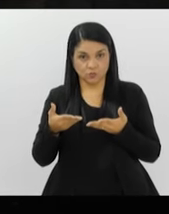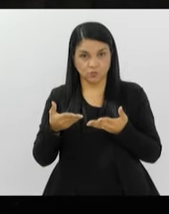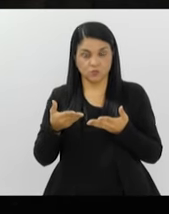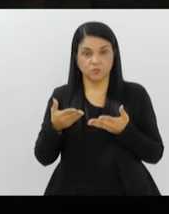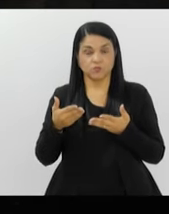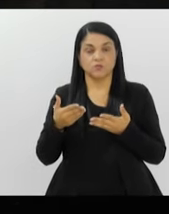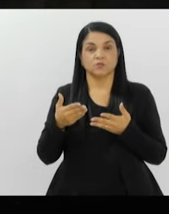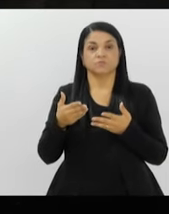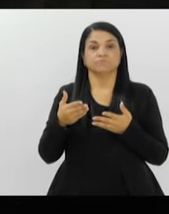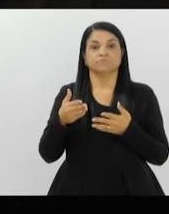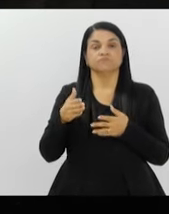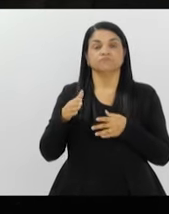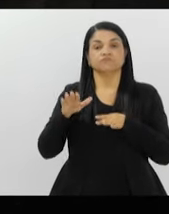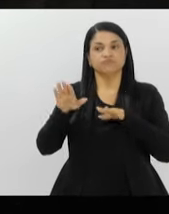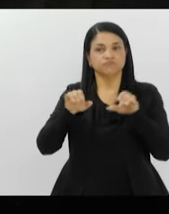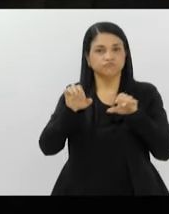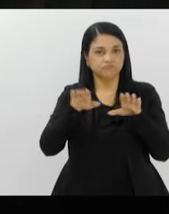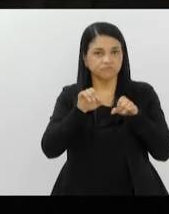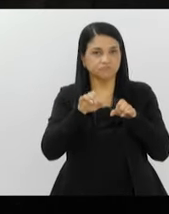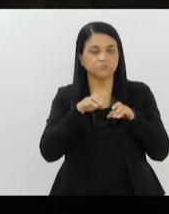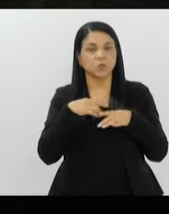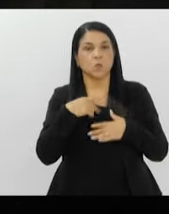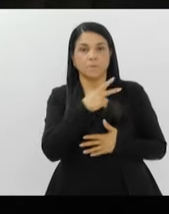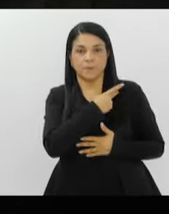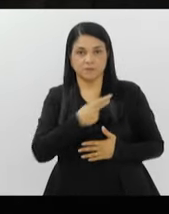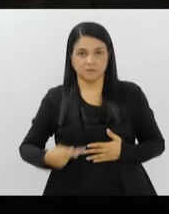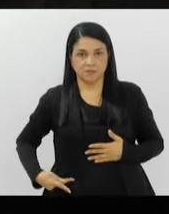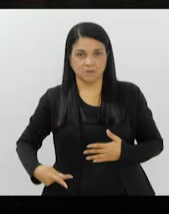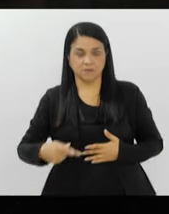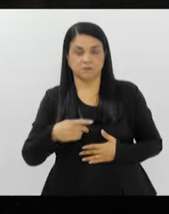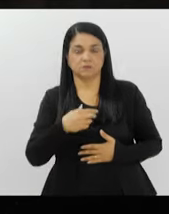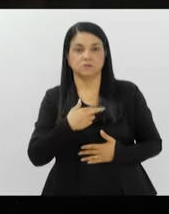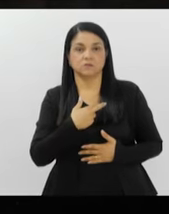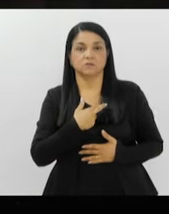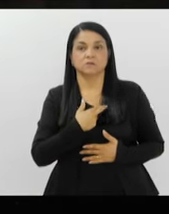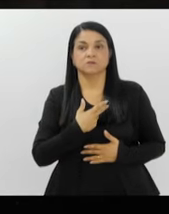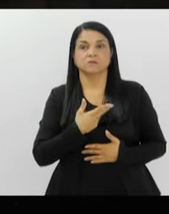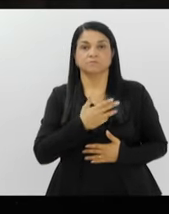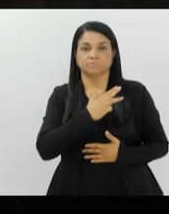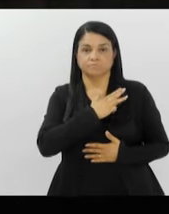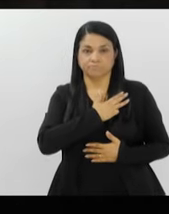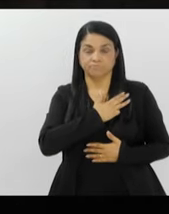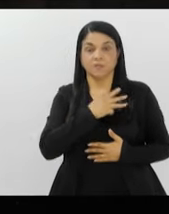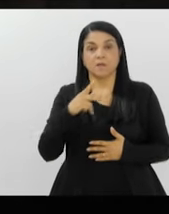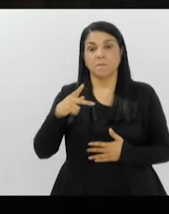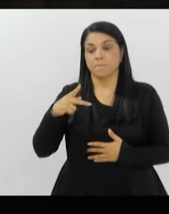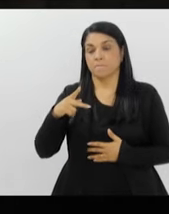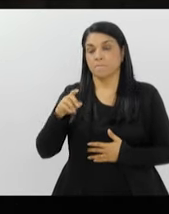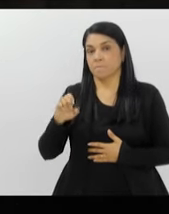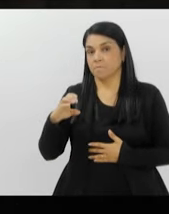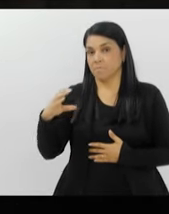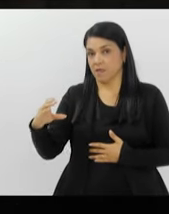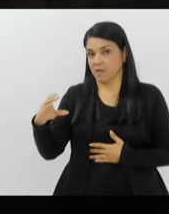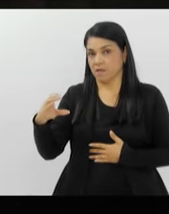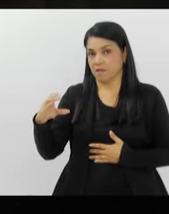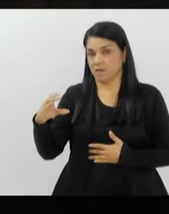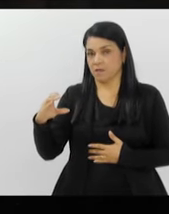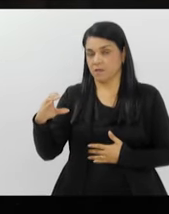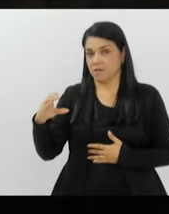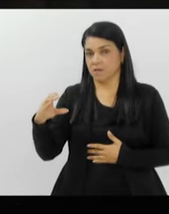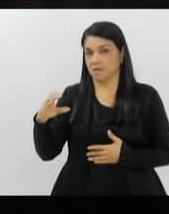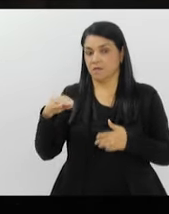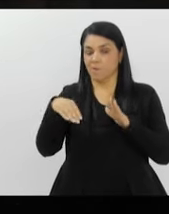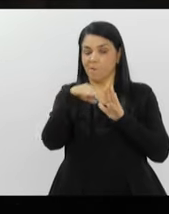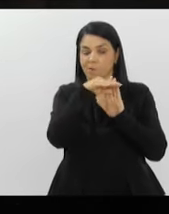pelo presidente da república é sobre a PEC do fundo do de um